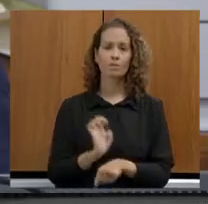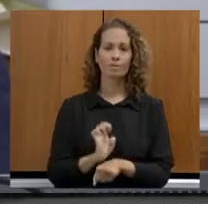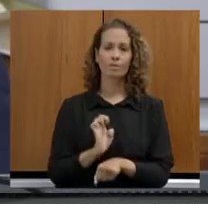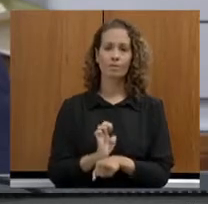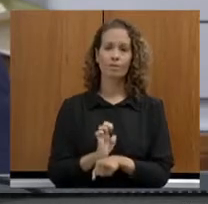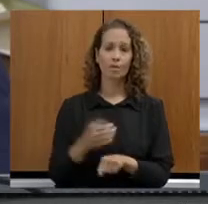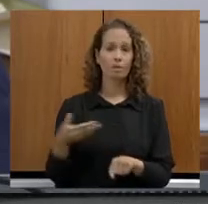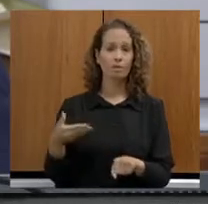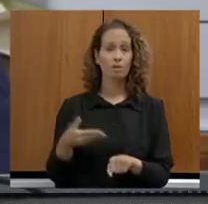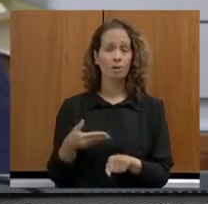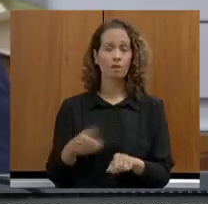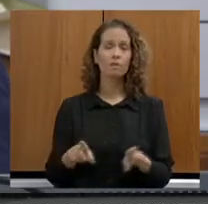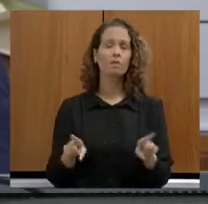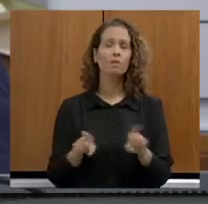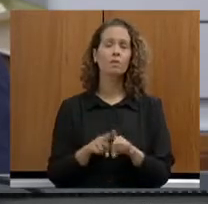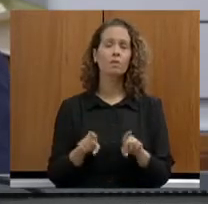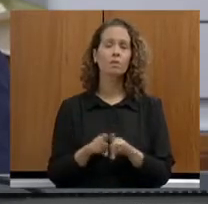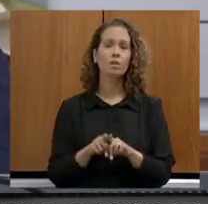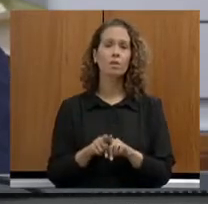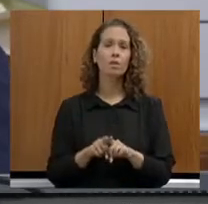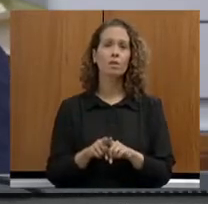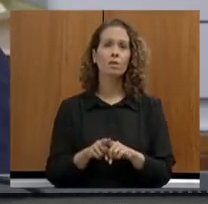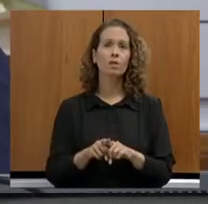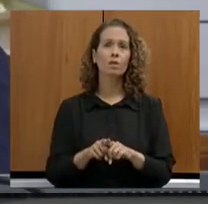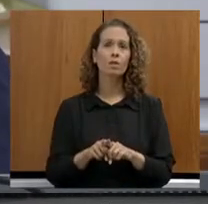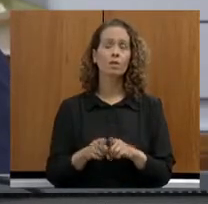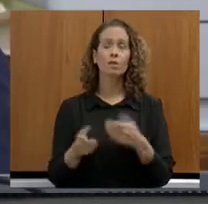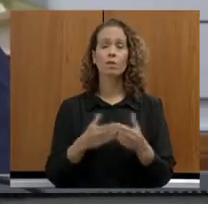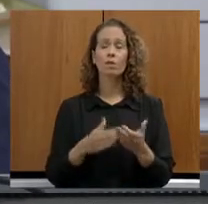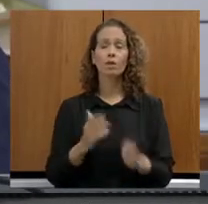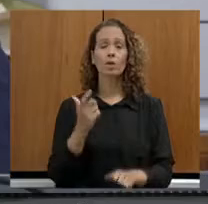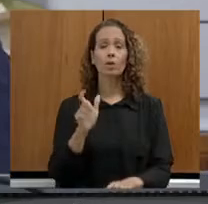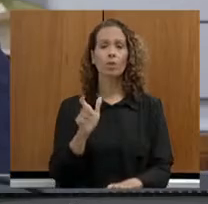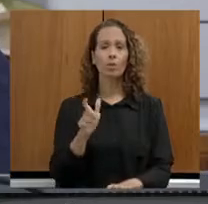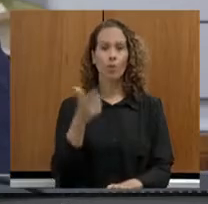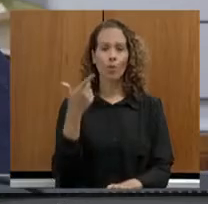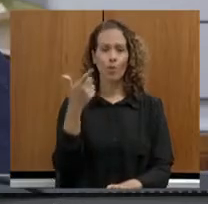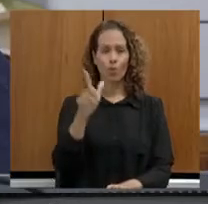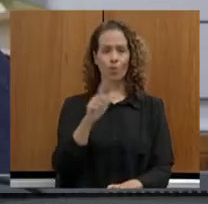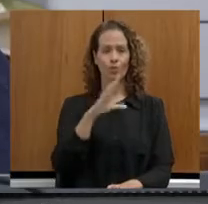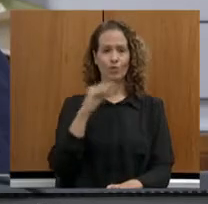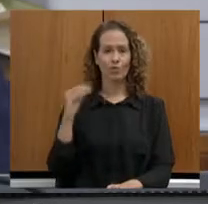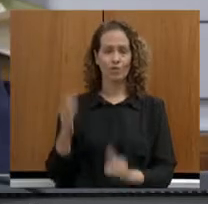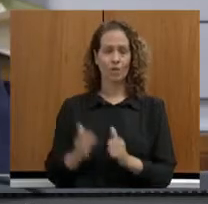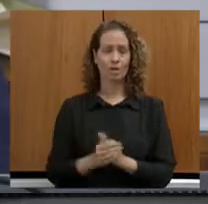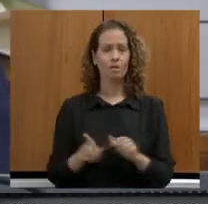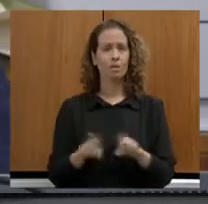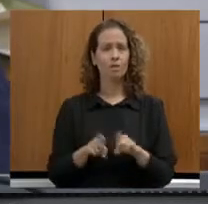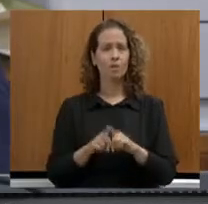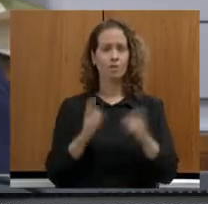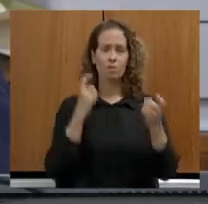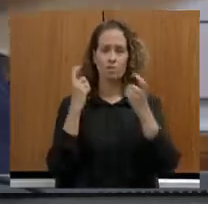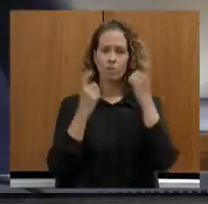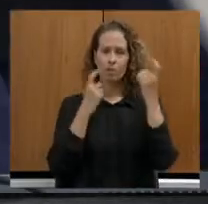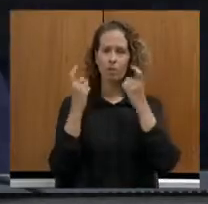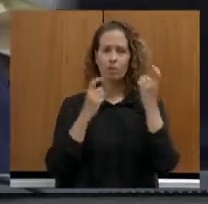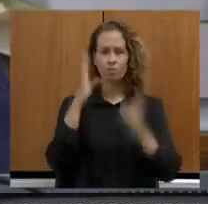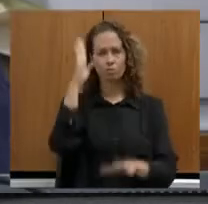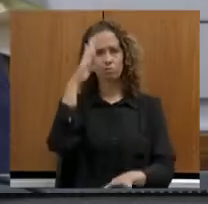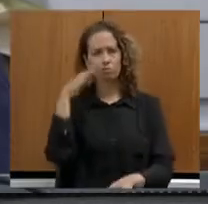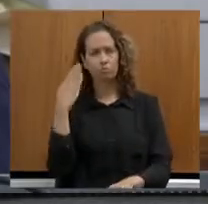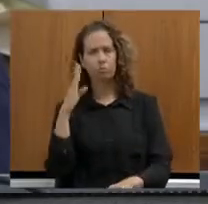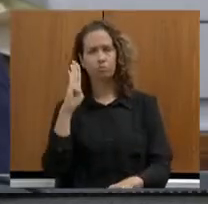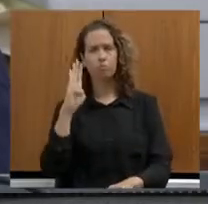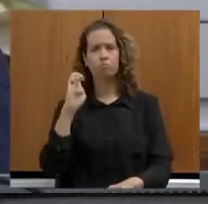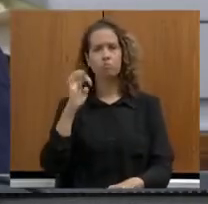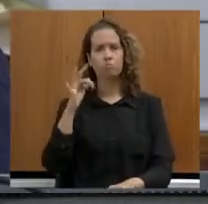e a ser cumprida por qualquer outro servidor E também o que me preocupa Deputado a Beatriz Cerqueira Deputado Betão